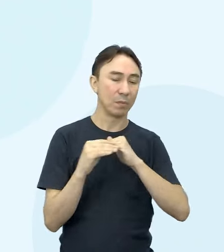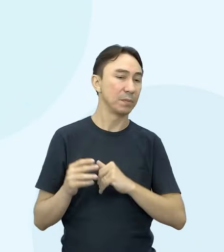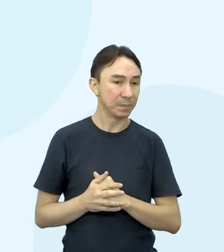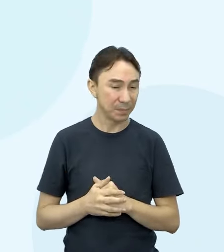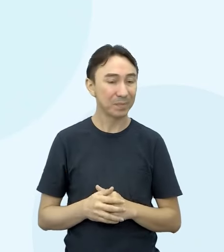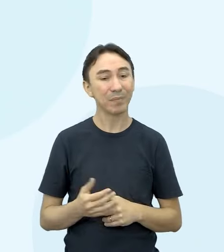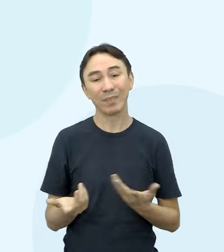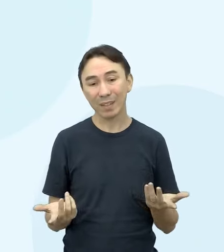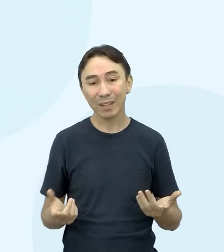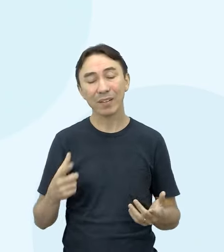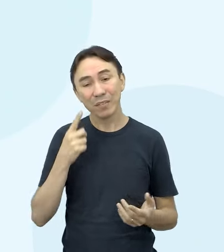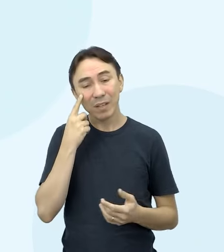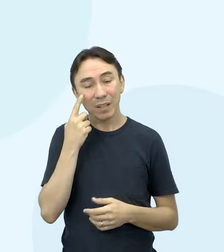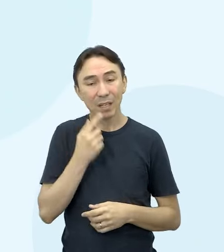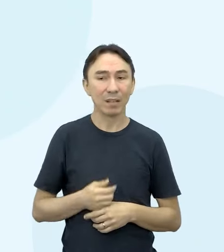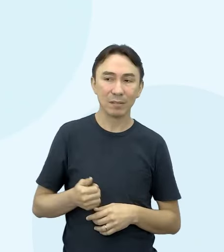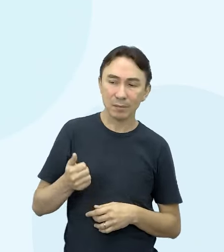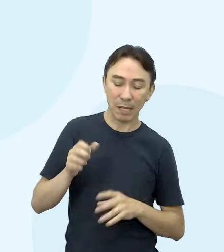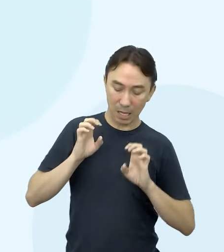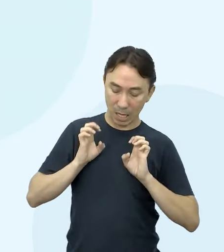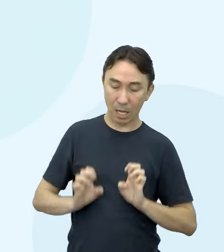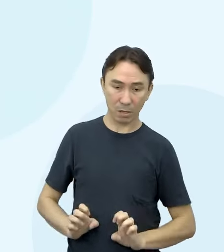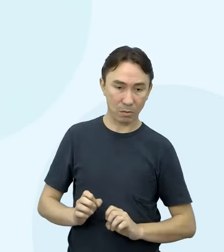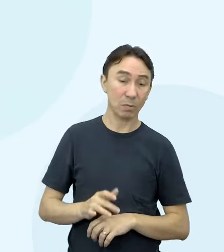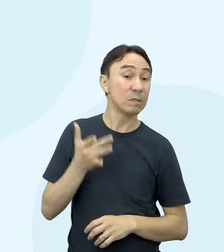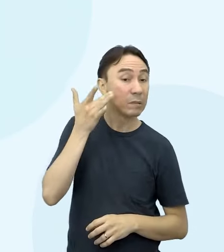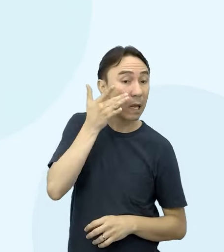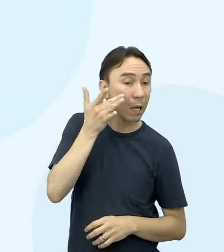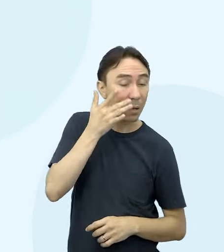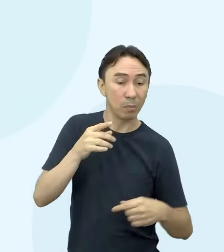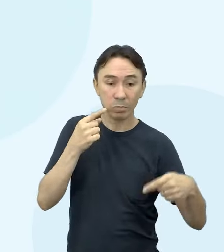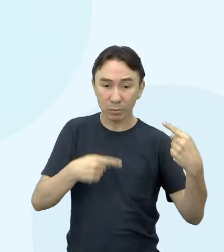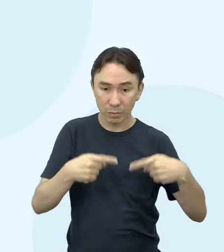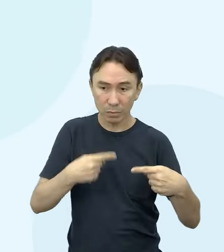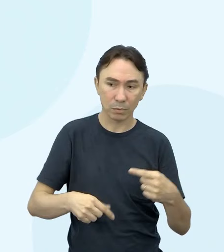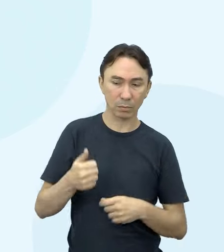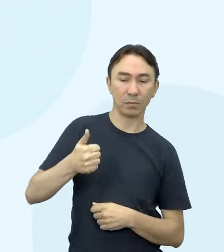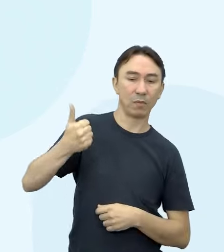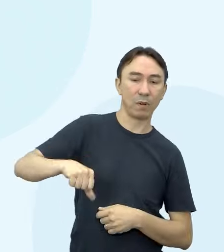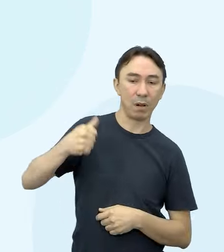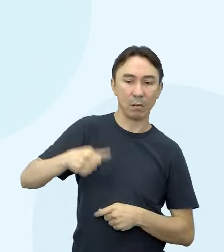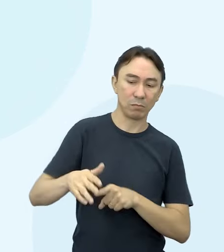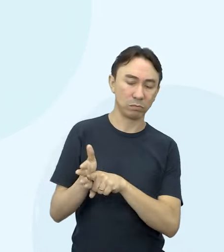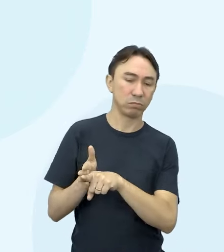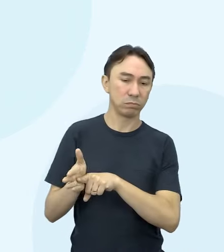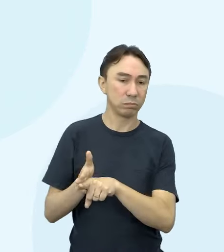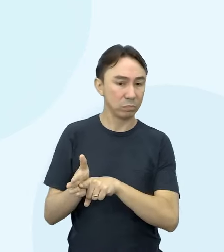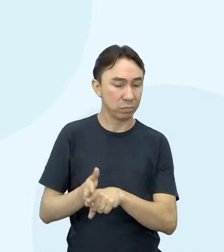aspectos éticos, estéticos e políticos. E análise de textos que trazem práticas